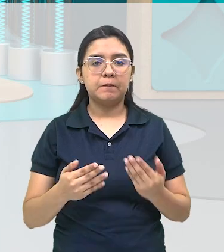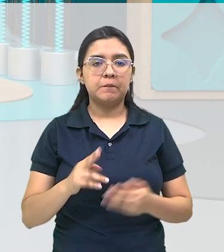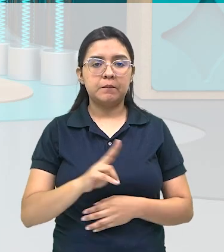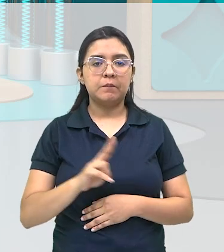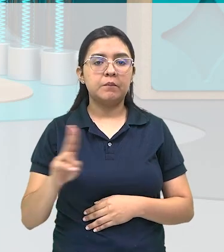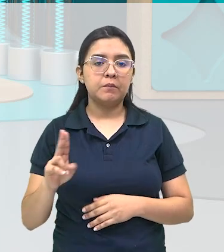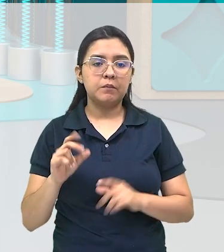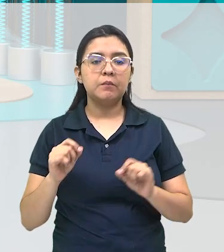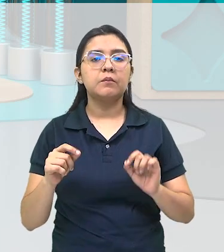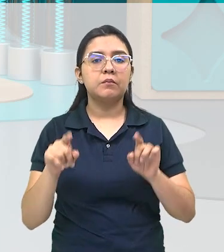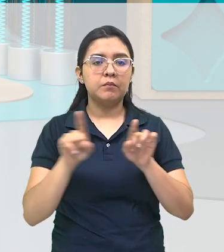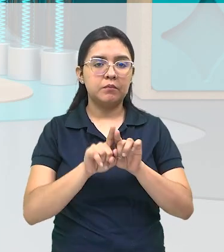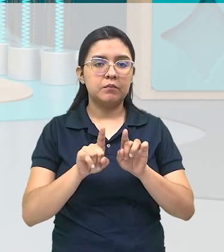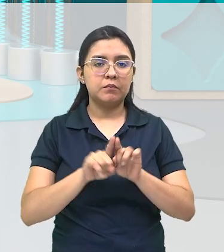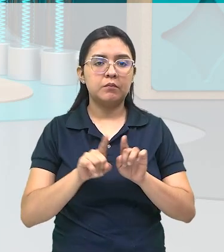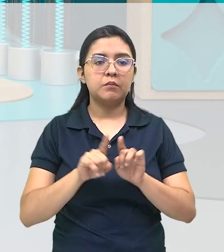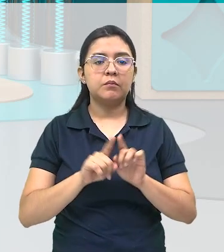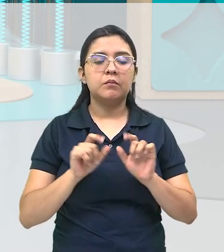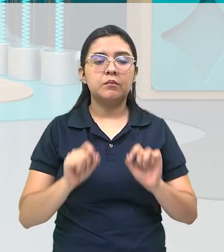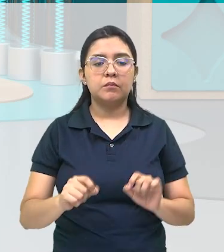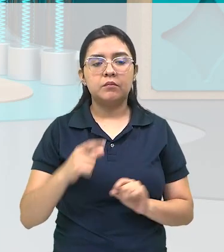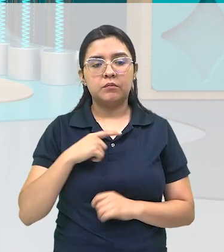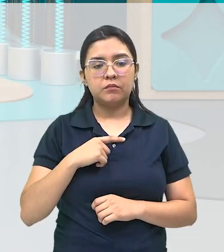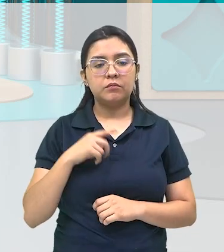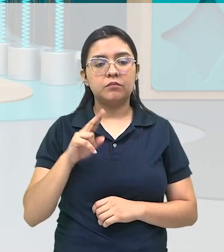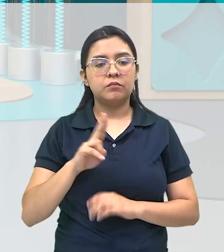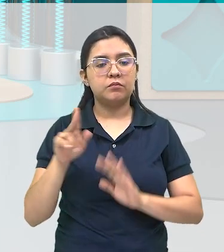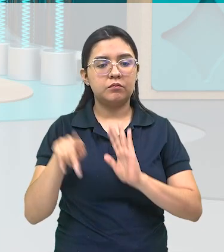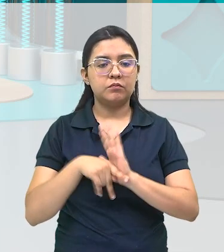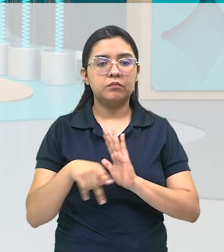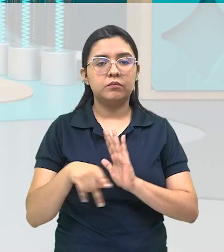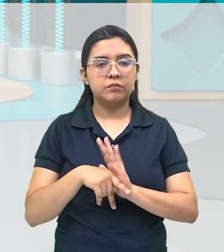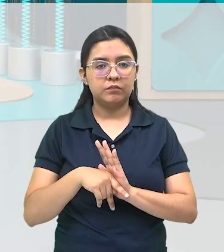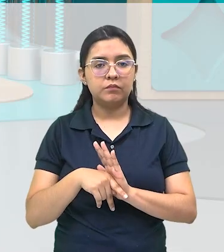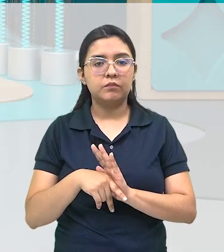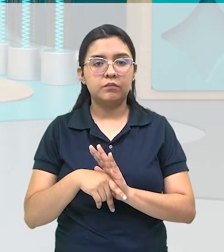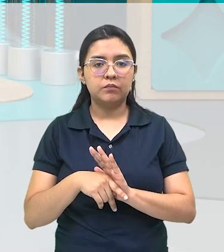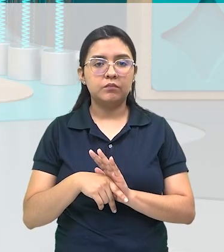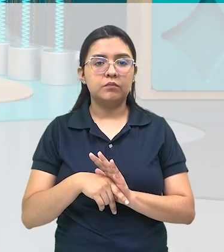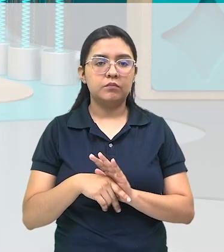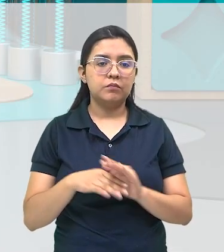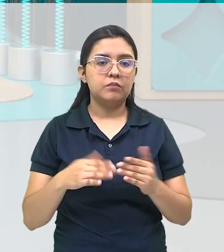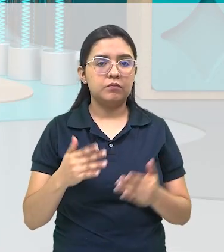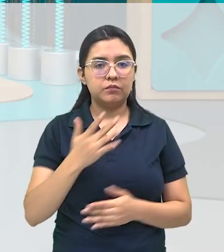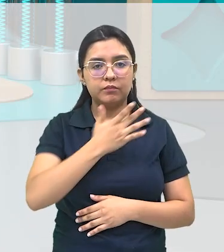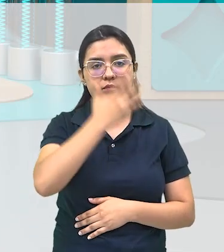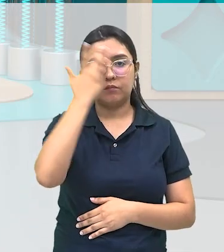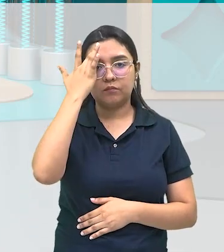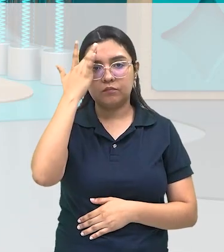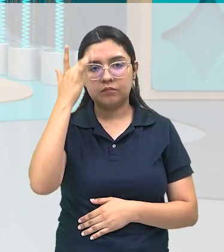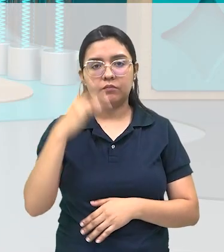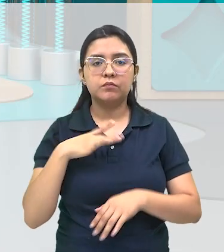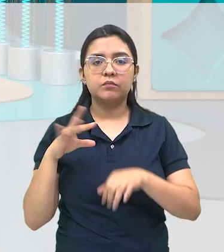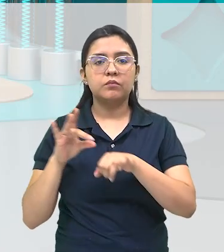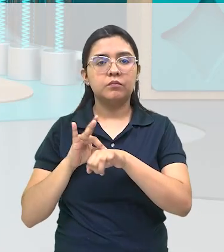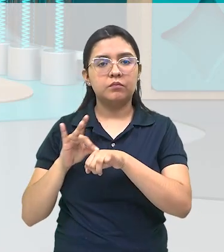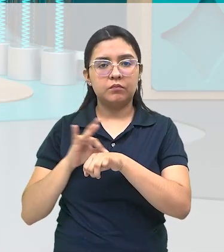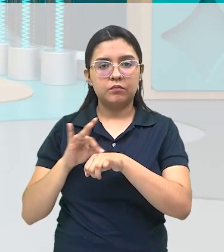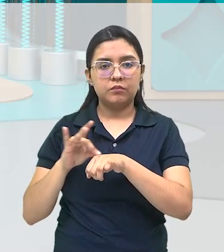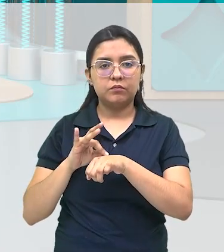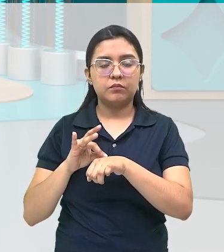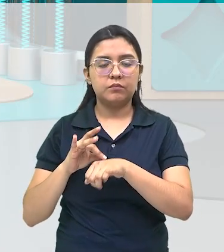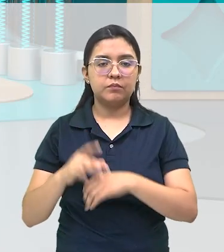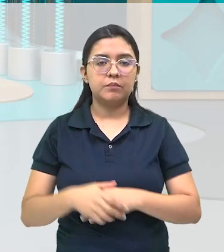vestimenta é hakama, né? Então, é muito comum no Aikido os faixa pretas utilizarem